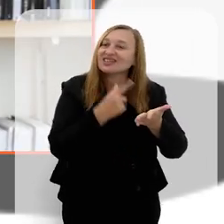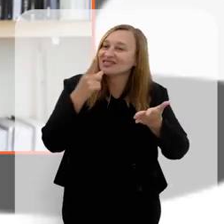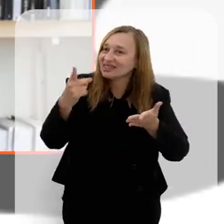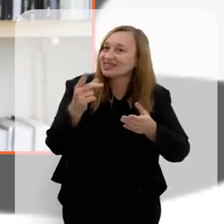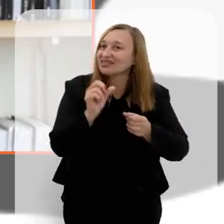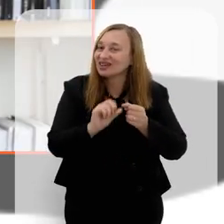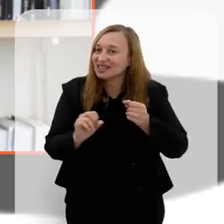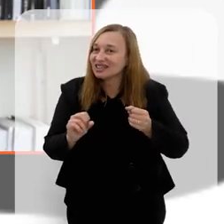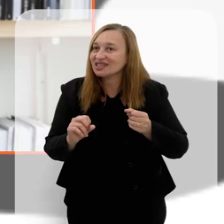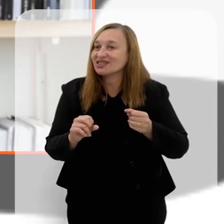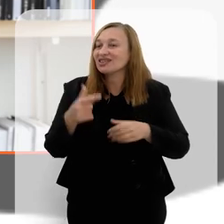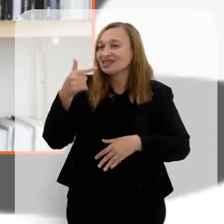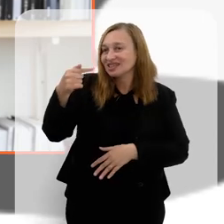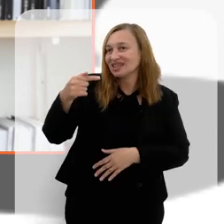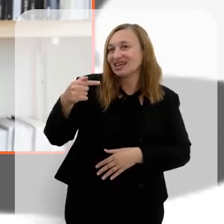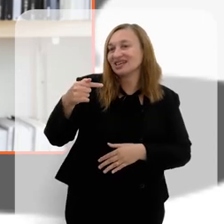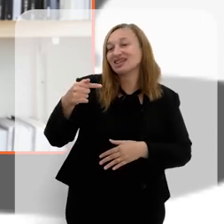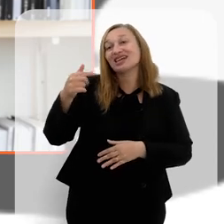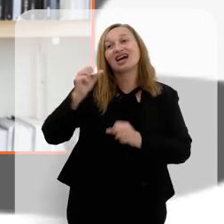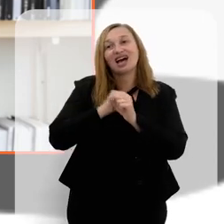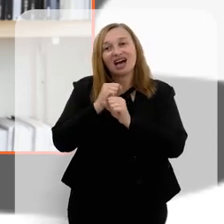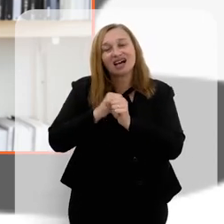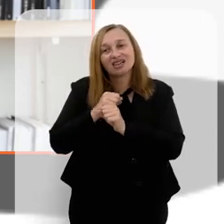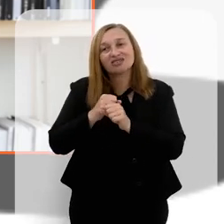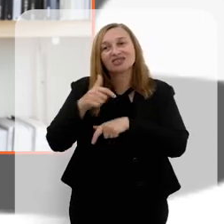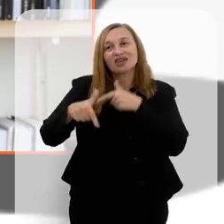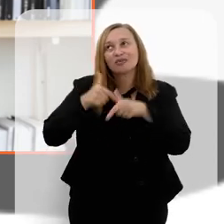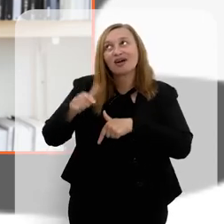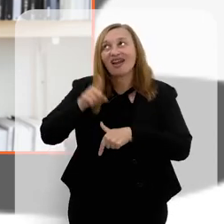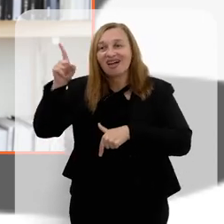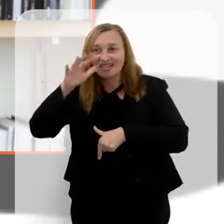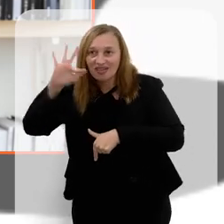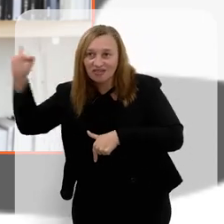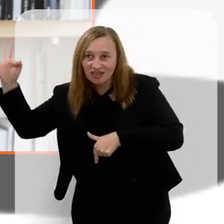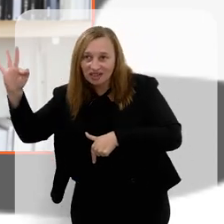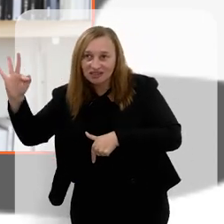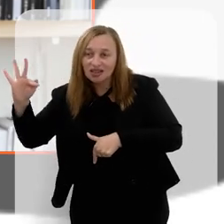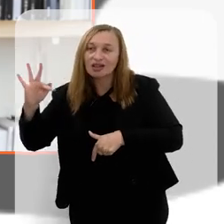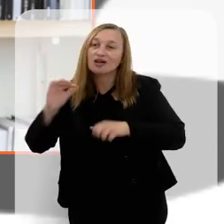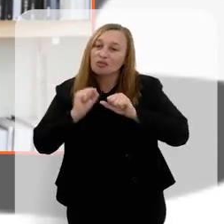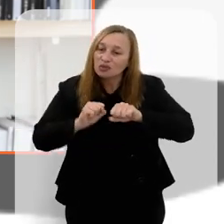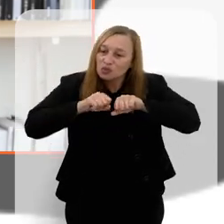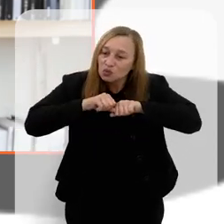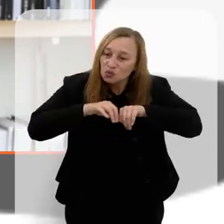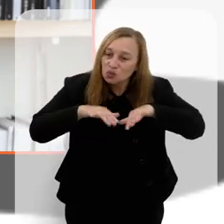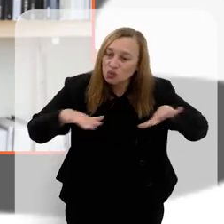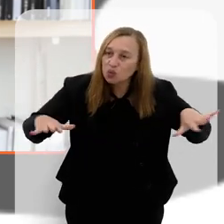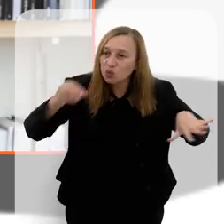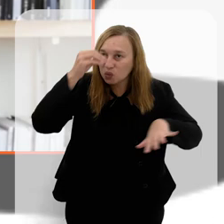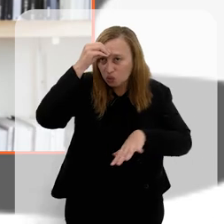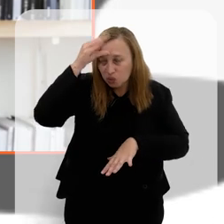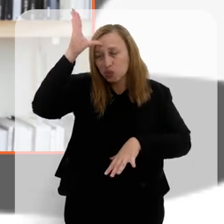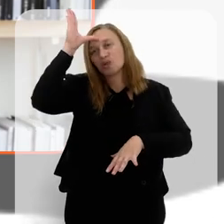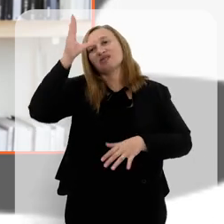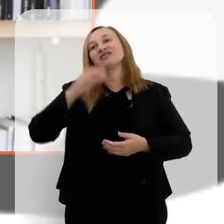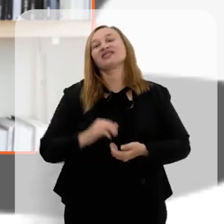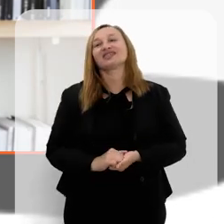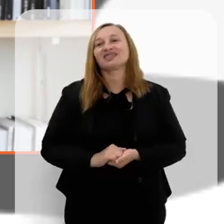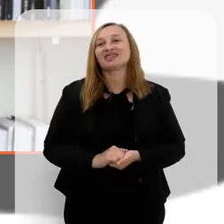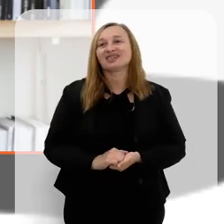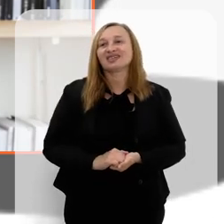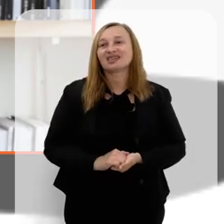transformação que você está promovendo com 7 anos na França, tendo podido expandir esse conhecimento para